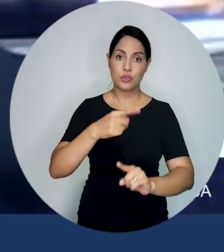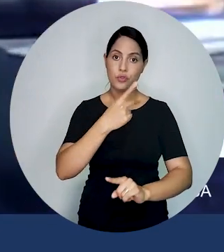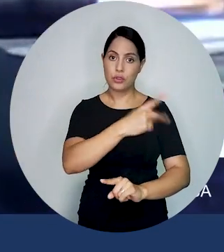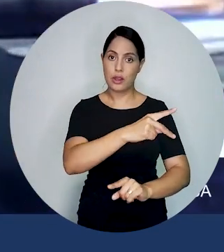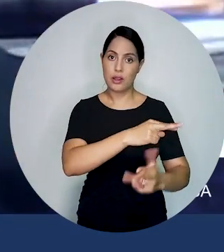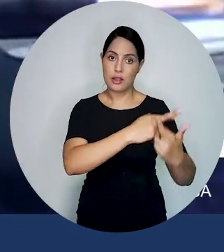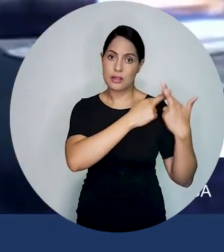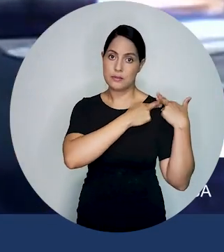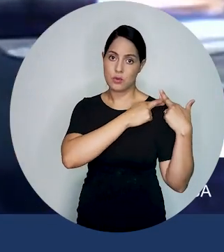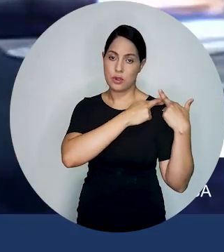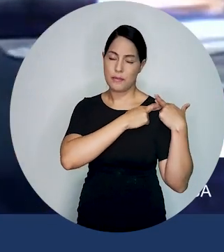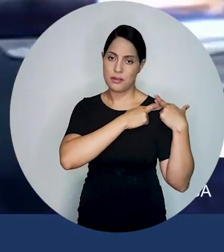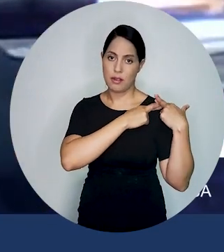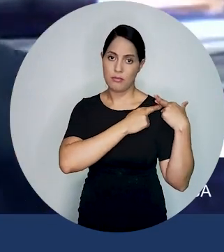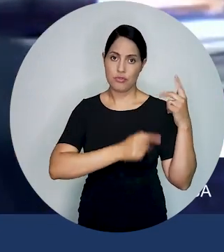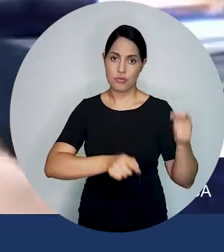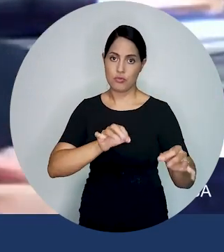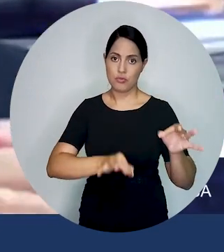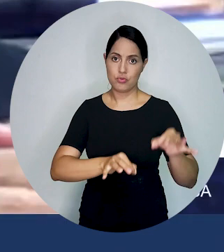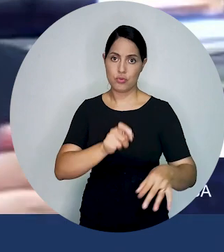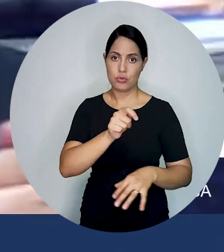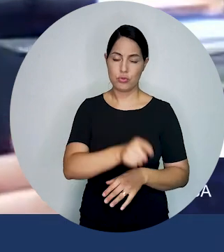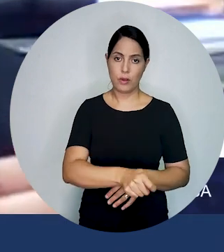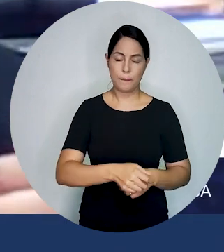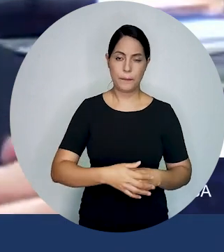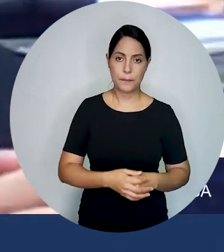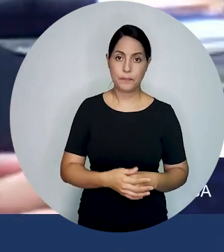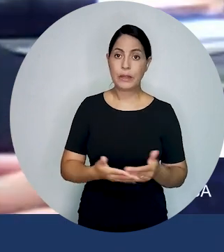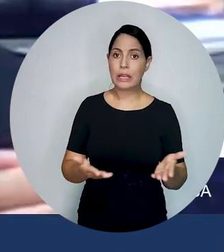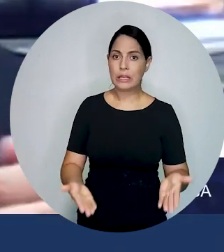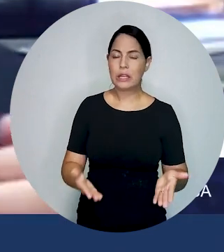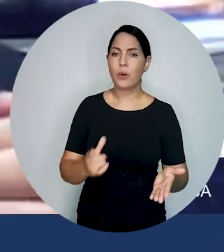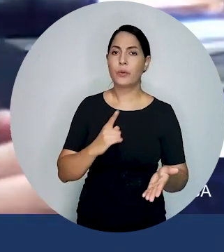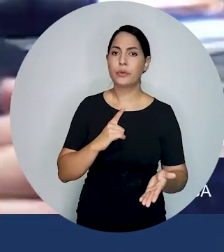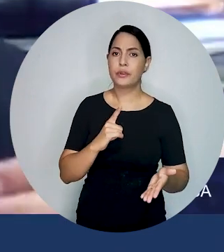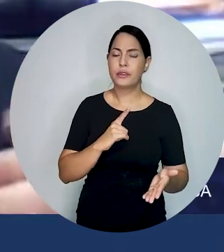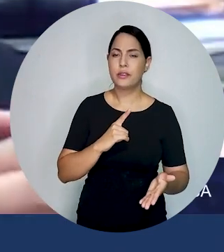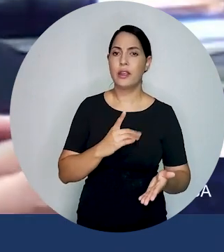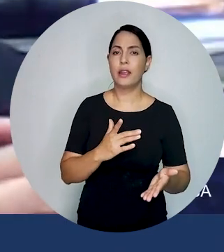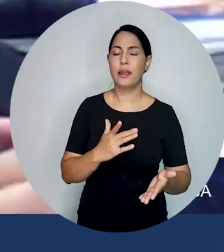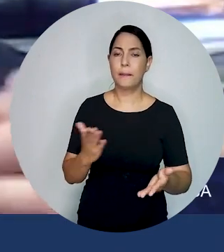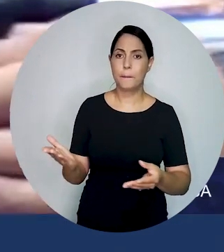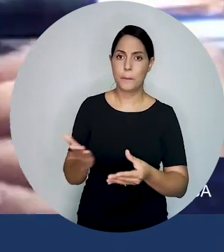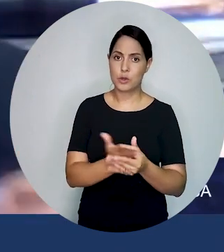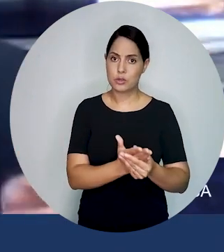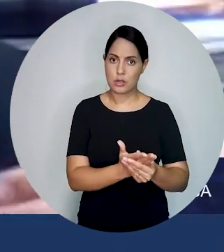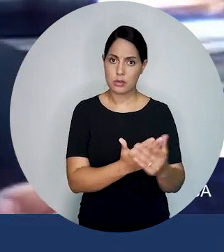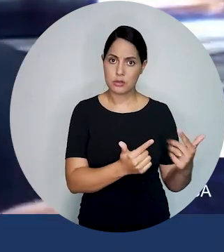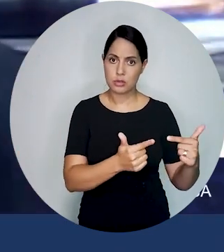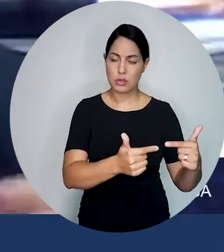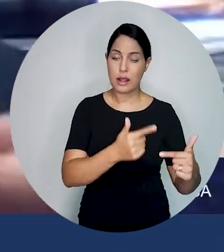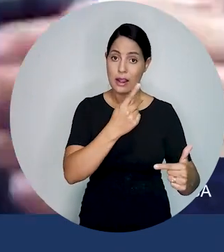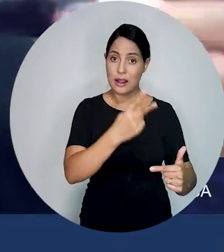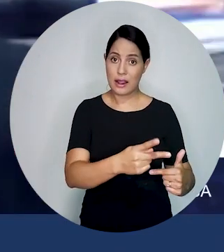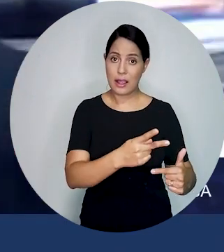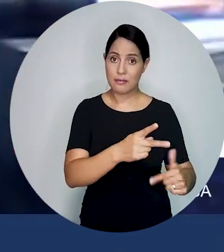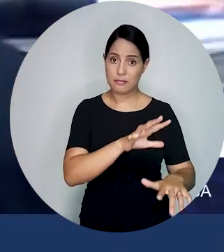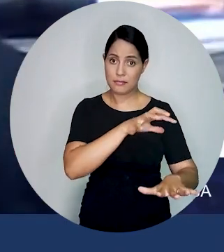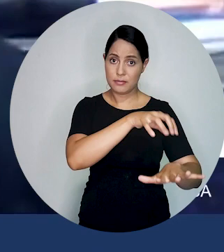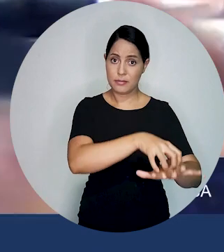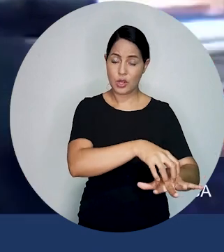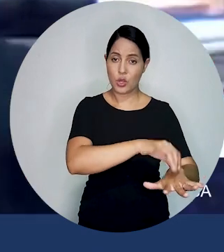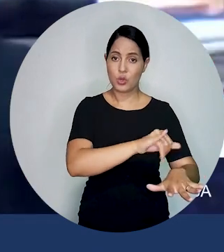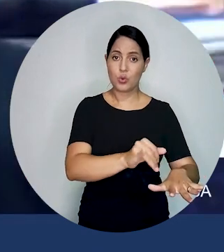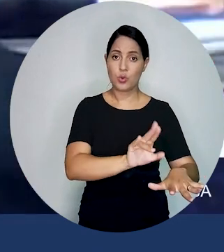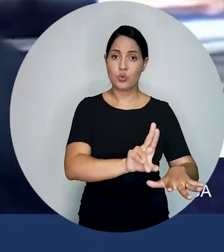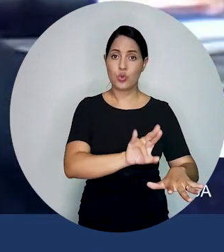de um determinado juízo. E sempre que um processo se instaura, é preciso atribuir este processo a um juízo